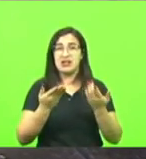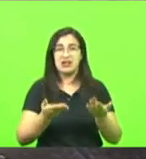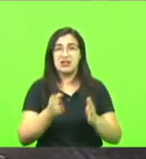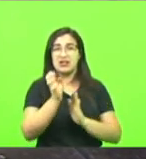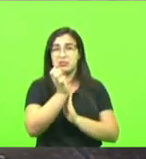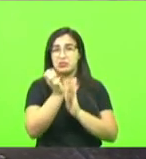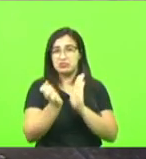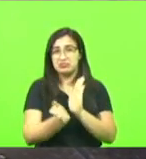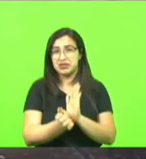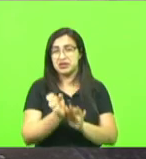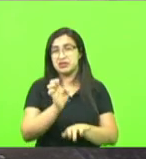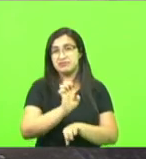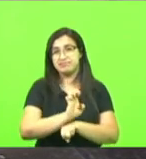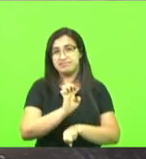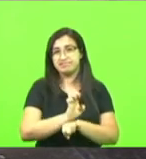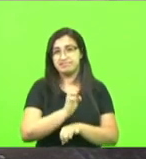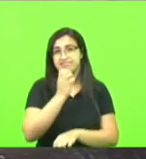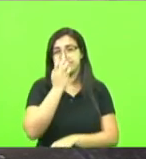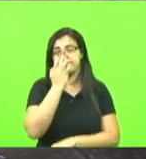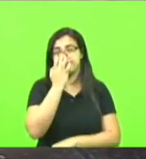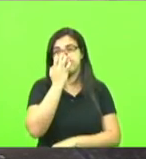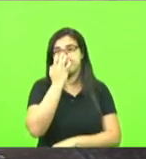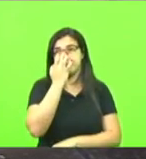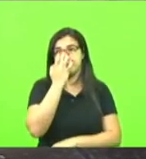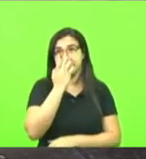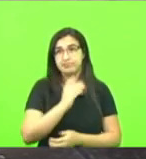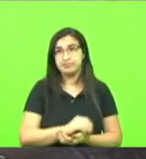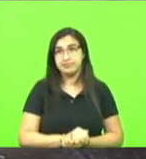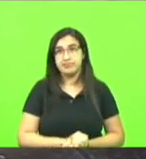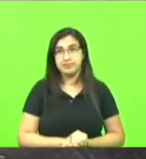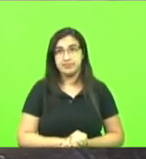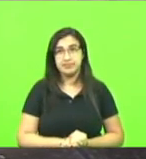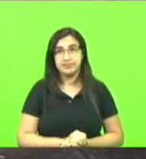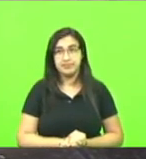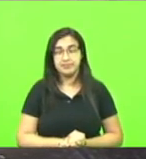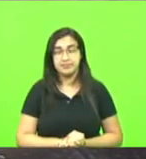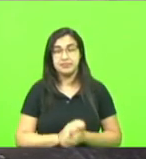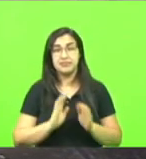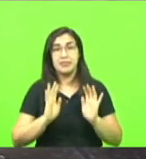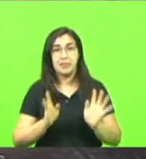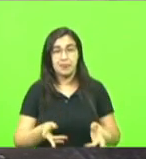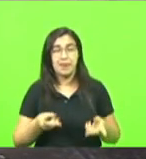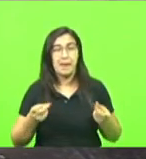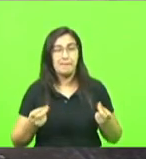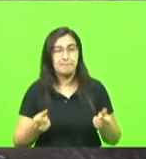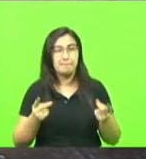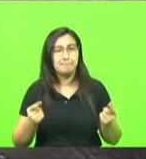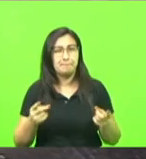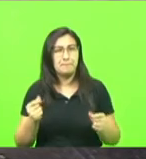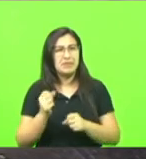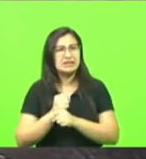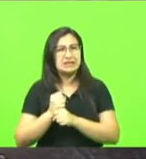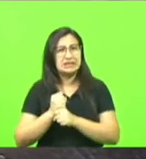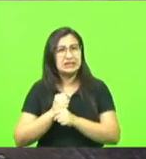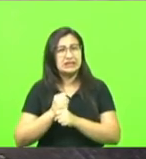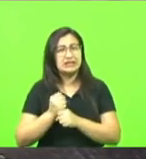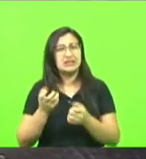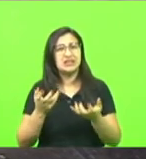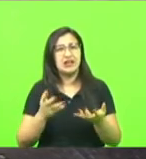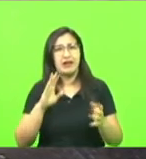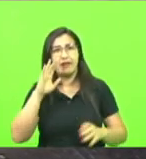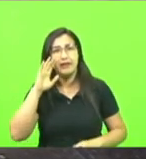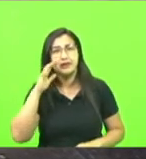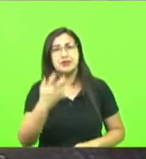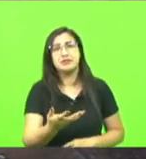burocrática. Não adianta, meus senhores, nós estamos há muito tempo tentando dar soluções erradas,